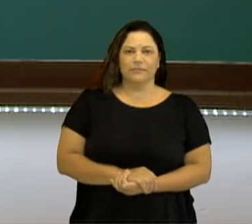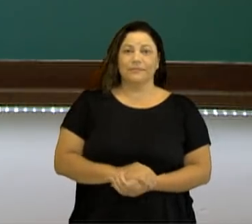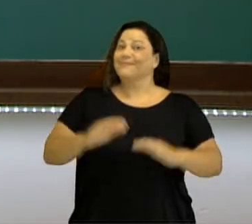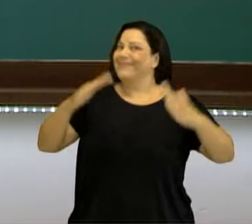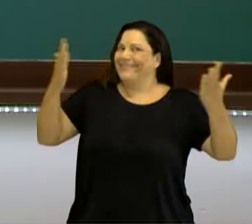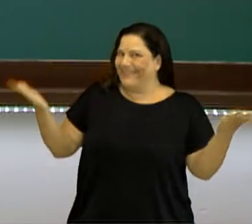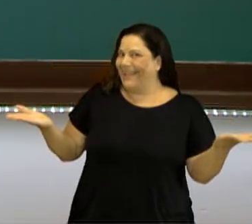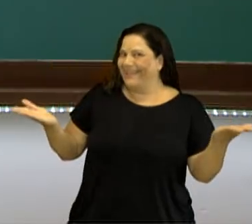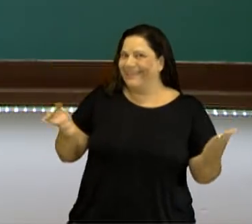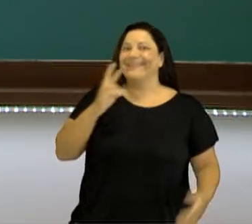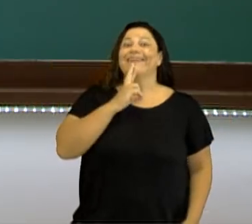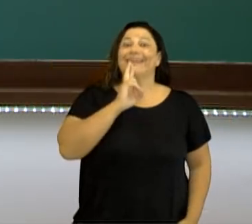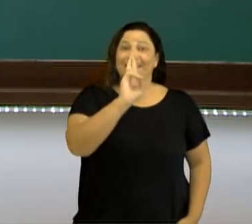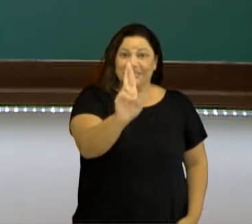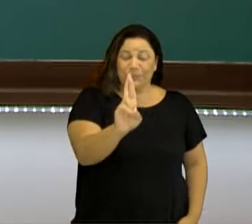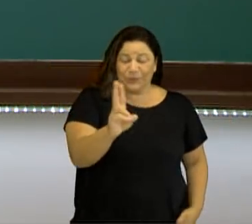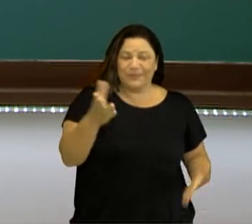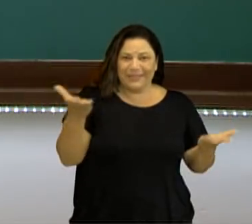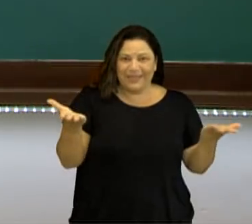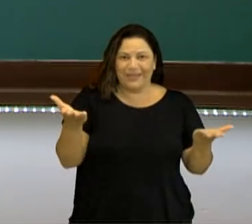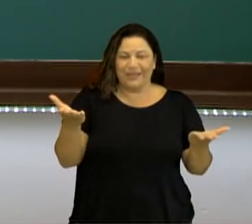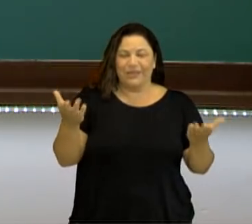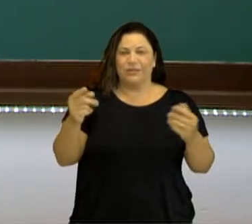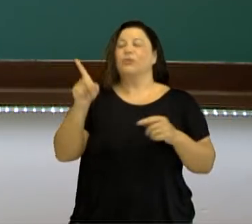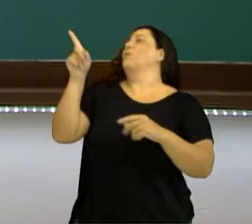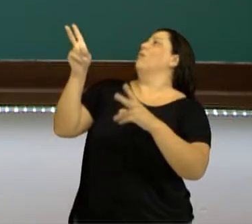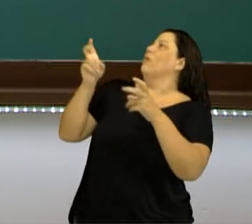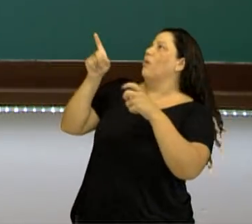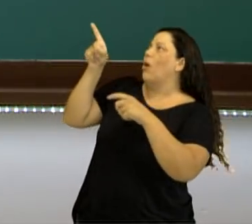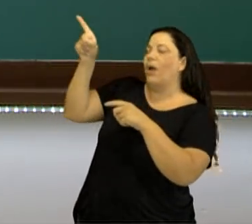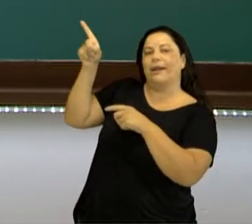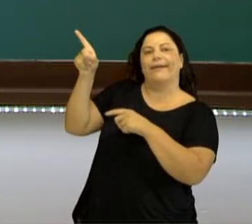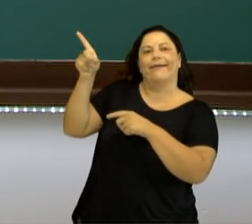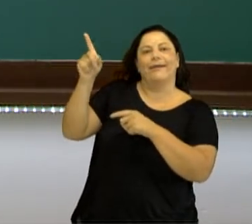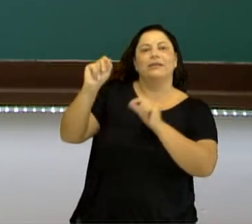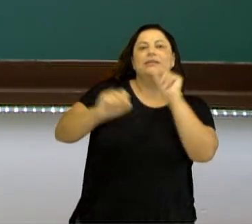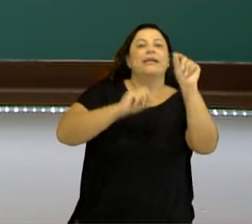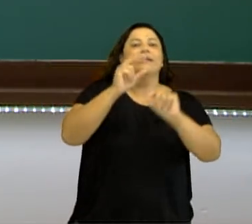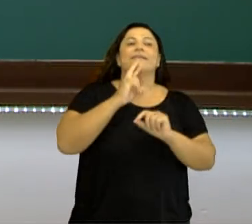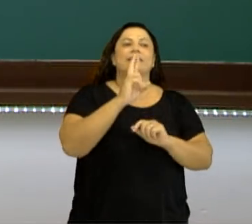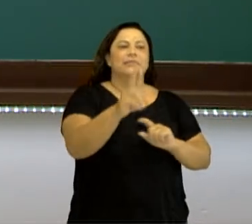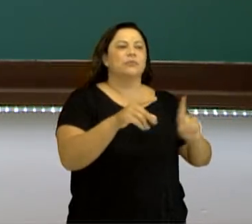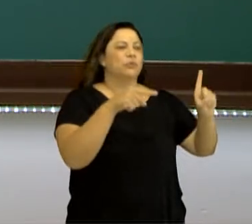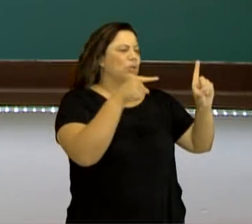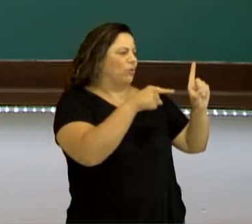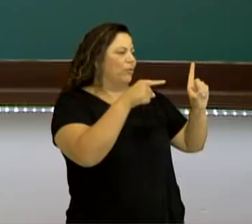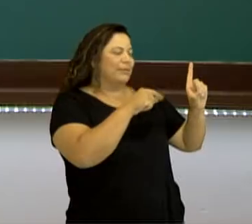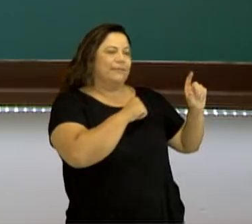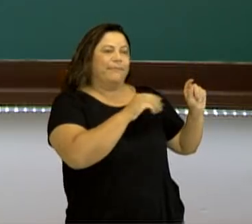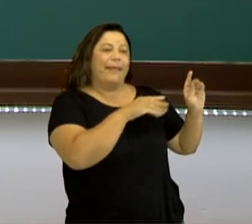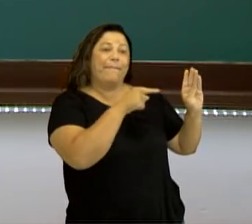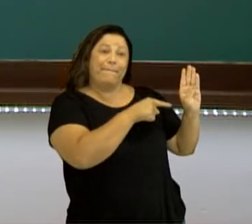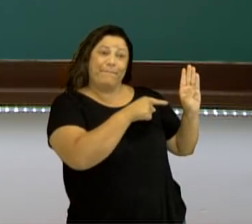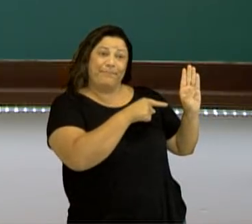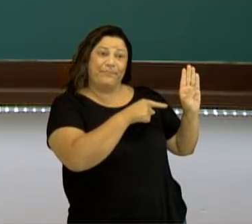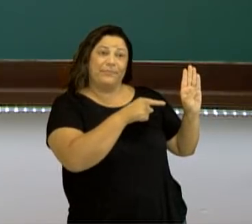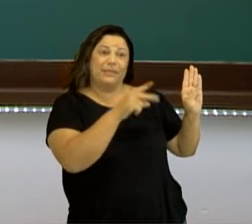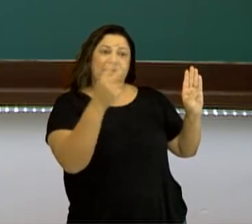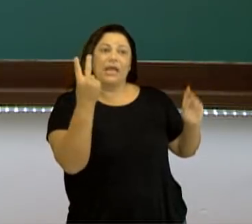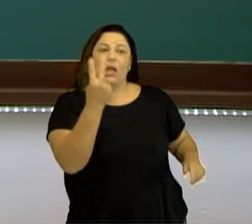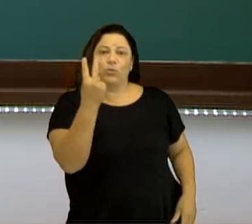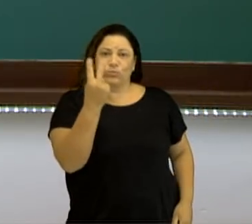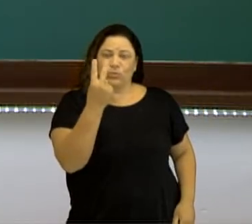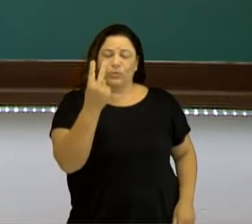Daí, pessoal, responderam? Olha lá, ó, quem respondeu a alternativa B é isso mesmo, é um ânion, né? O